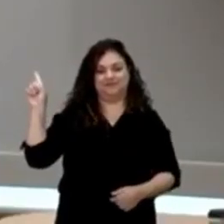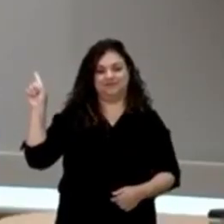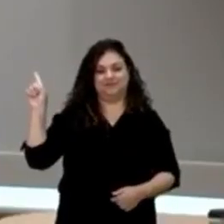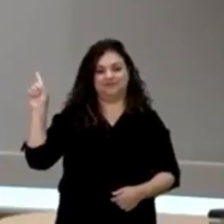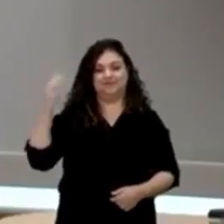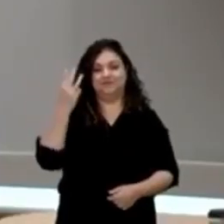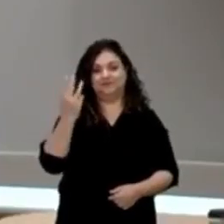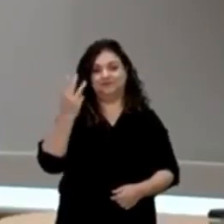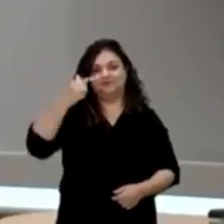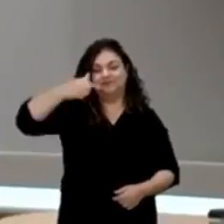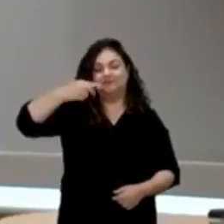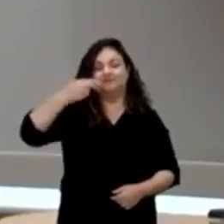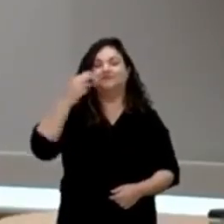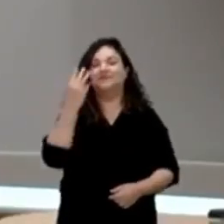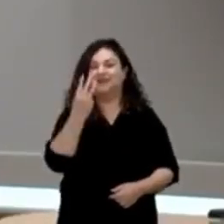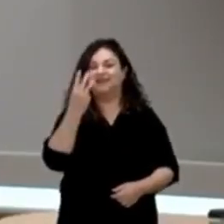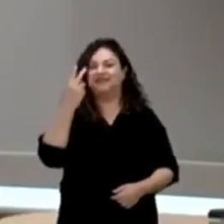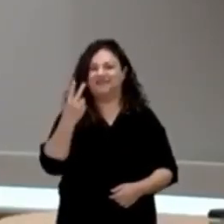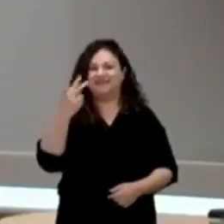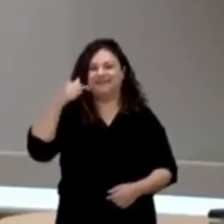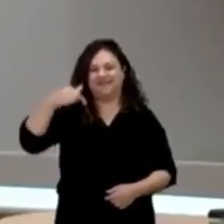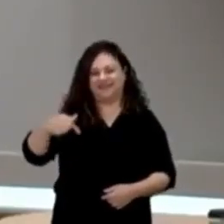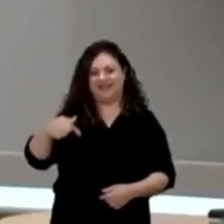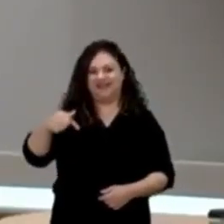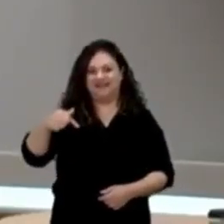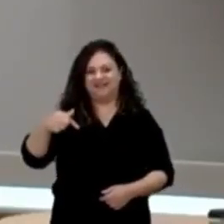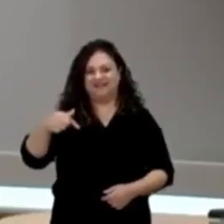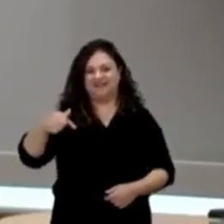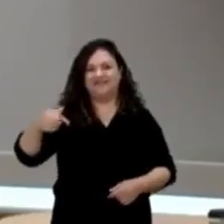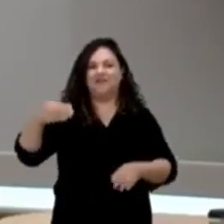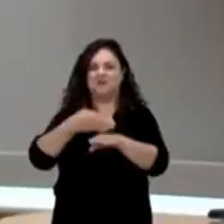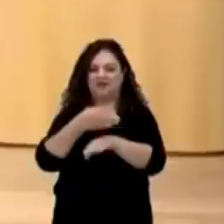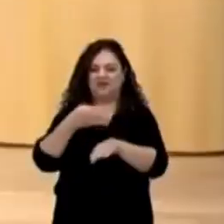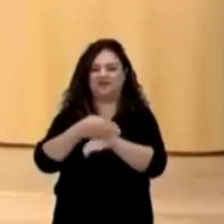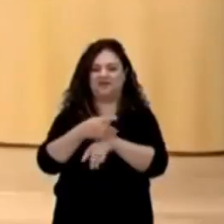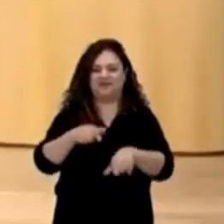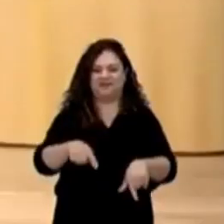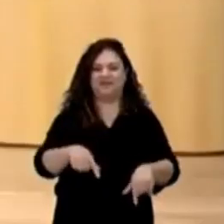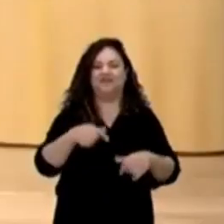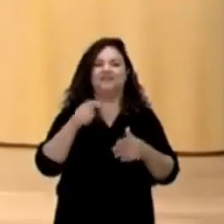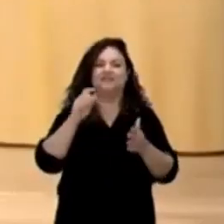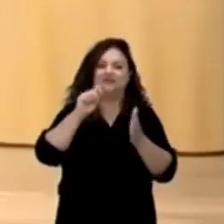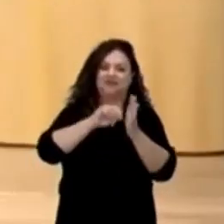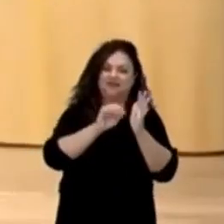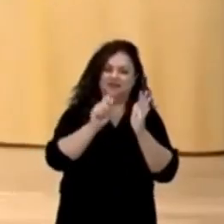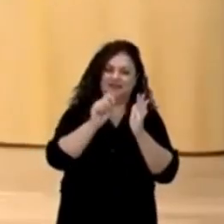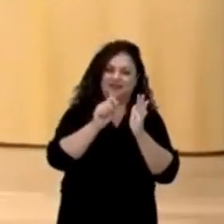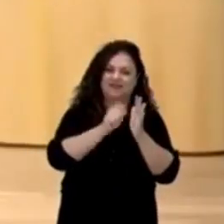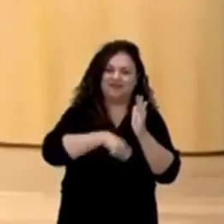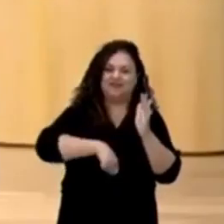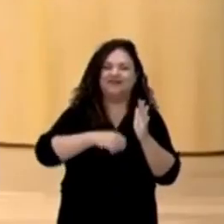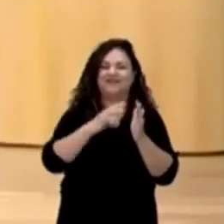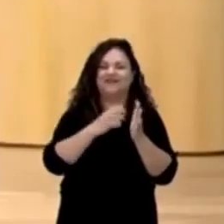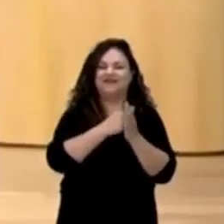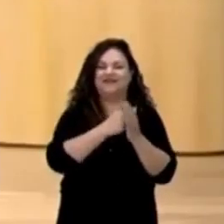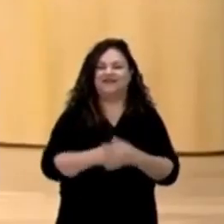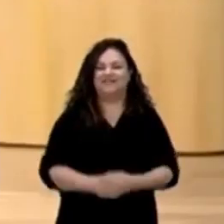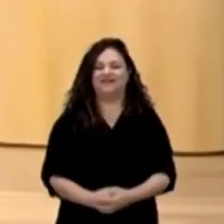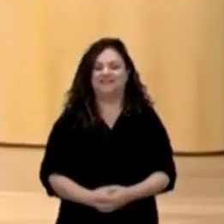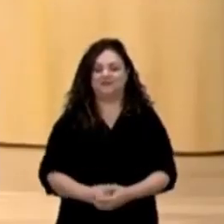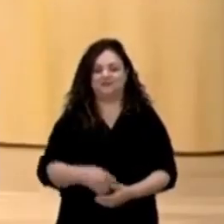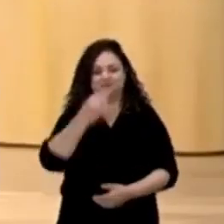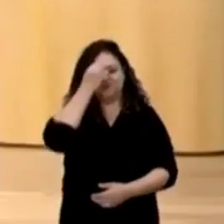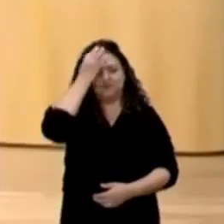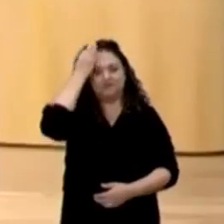327 inscritos Nossa, na nossa plataforma, né? 327 inscritos. Dentro do todo o estado